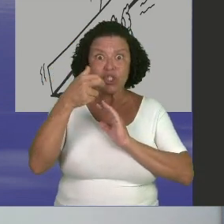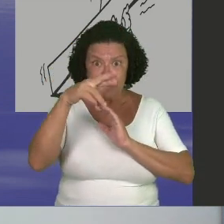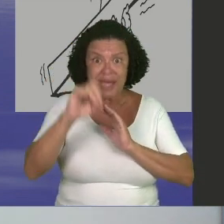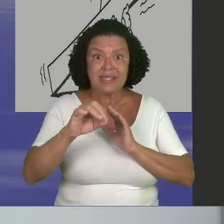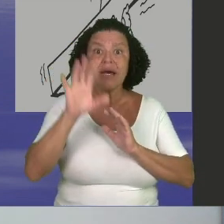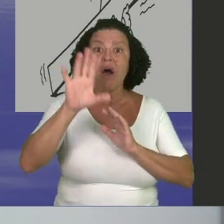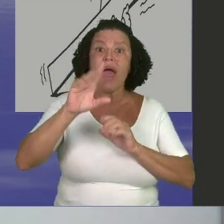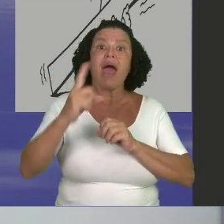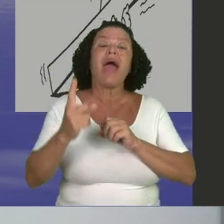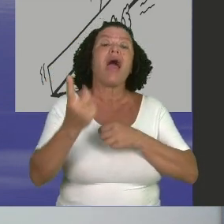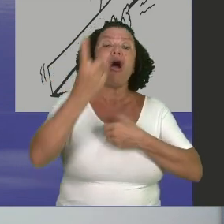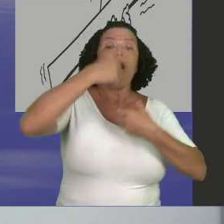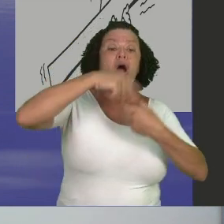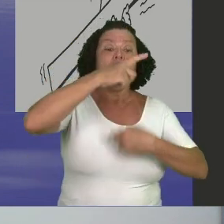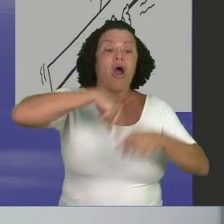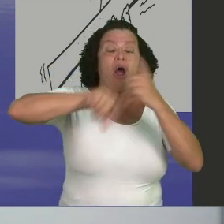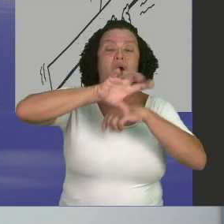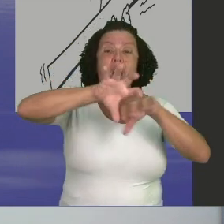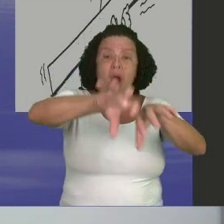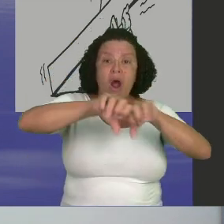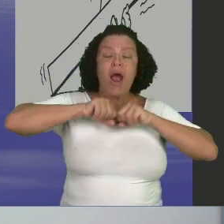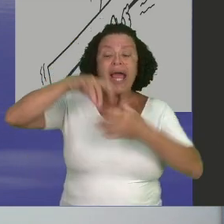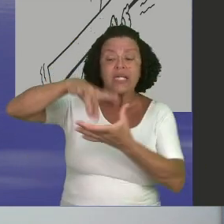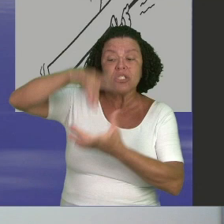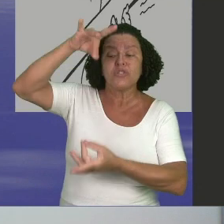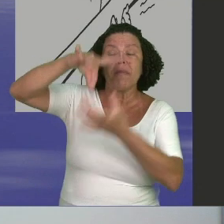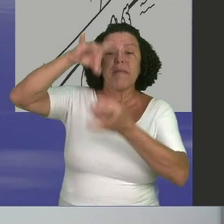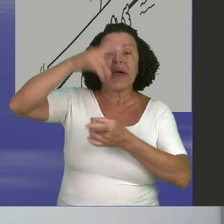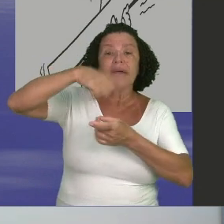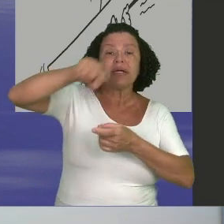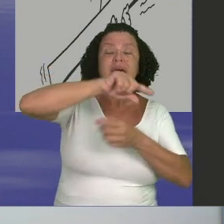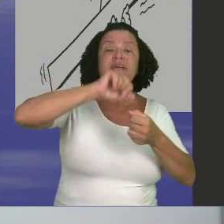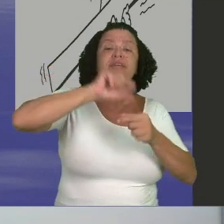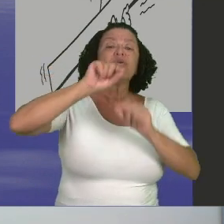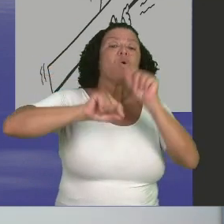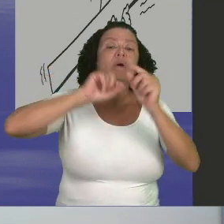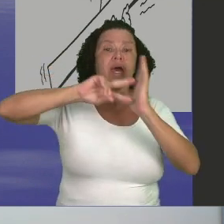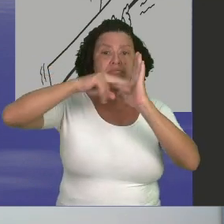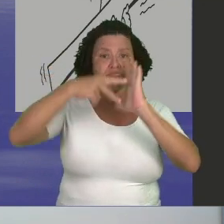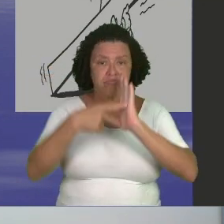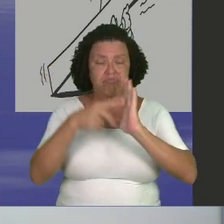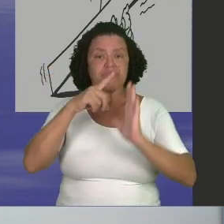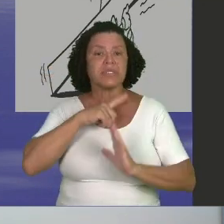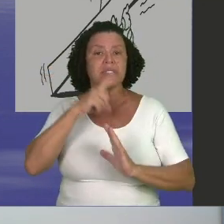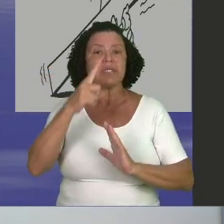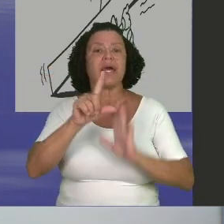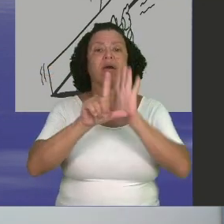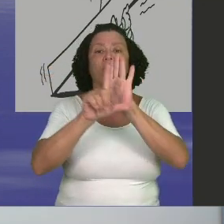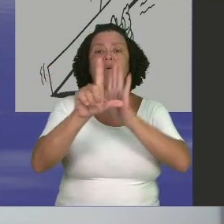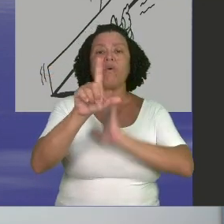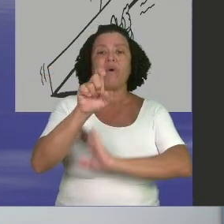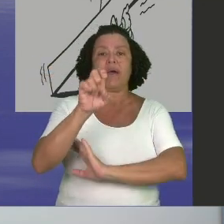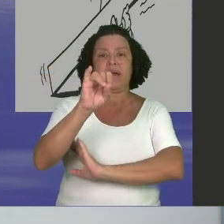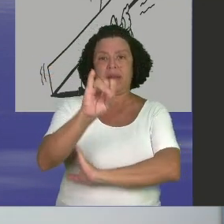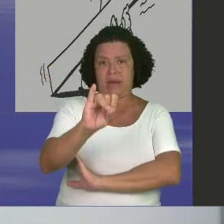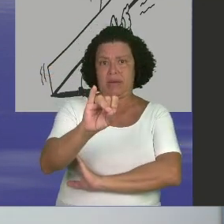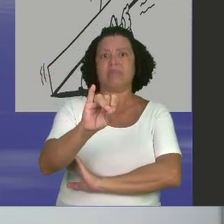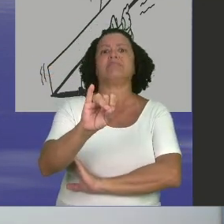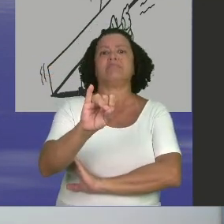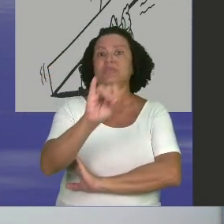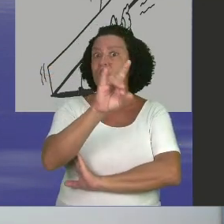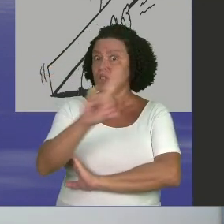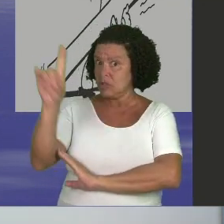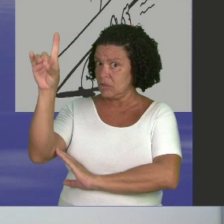justiça divina a espíritos recalcitrantes. Então, existe uma lei de